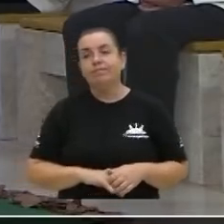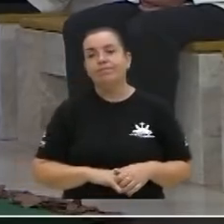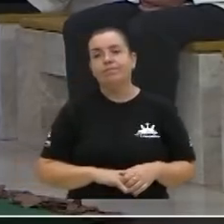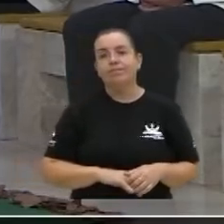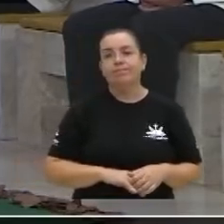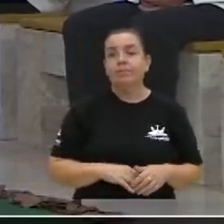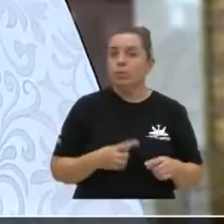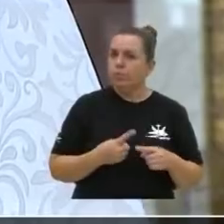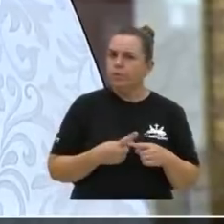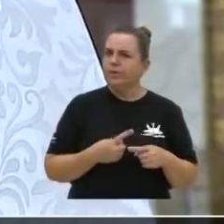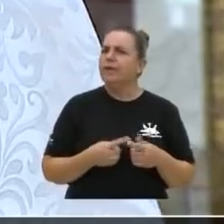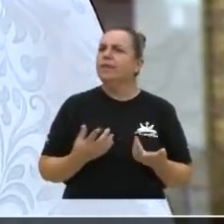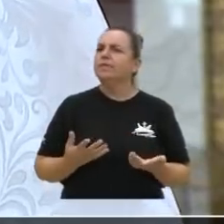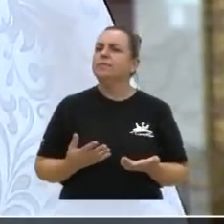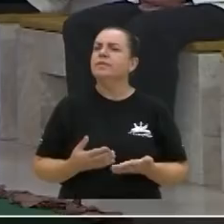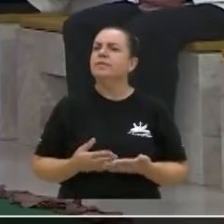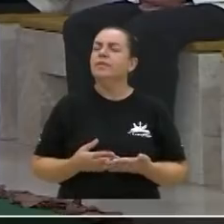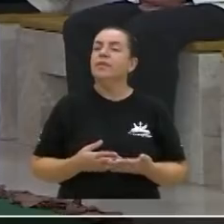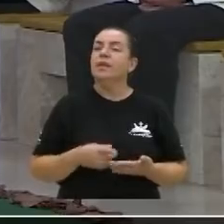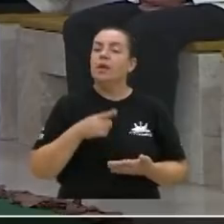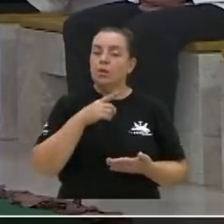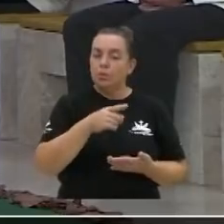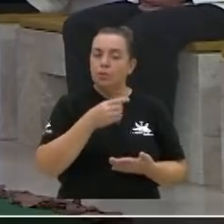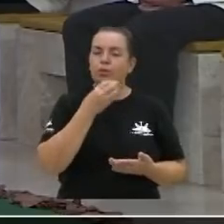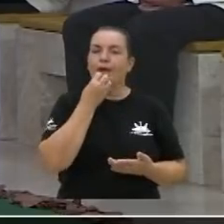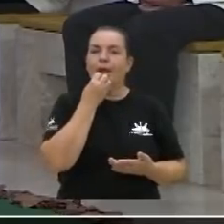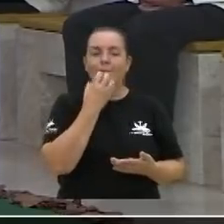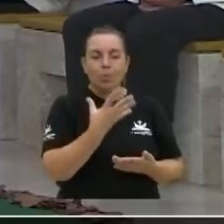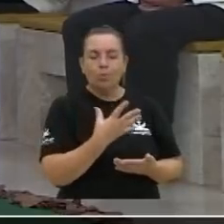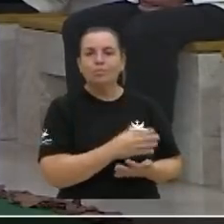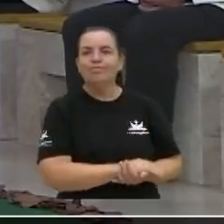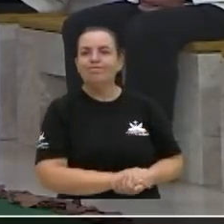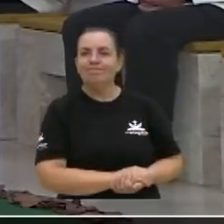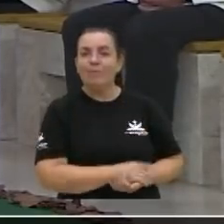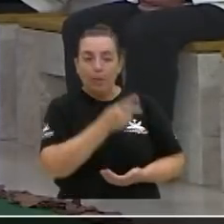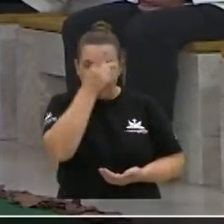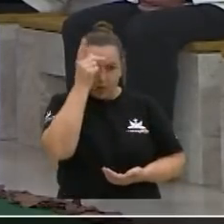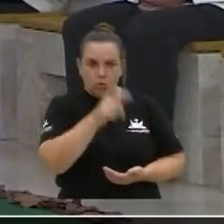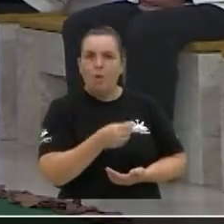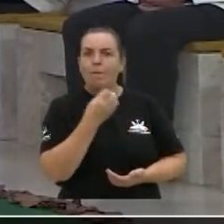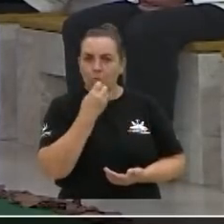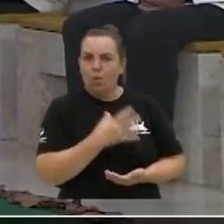Por quê? Porque ele era um homem bom. Versículo 24.